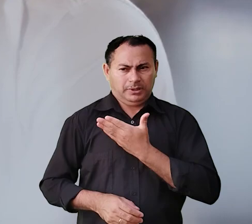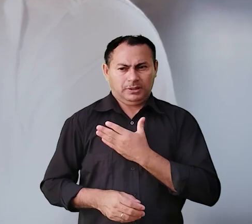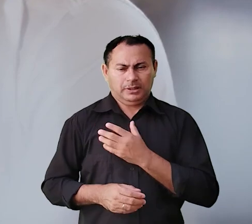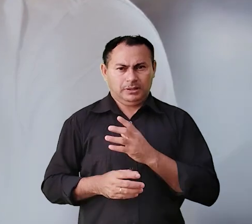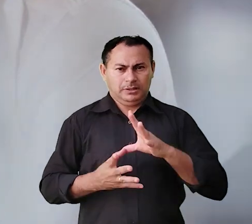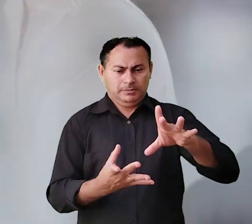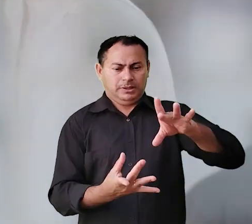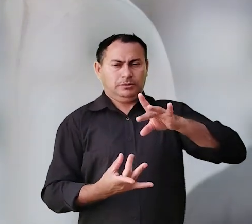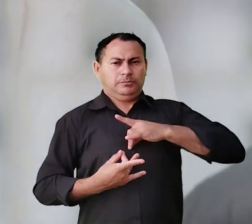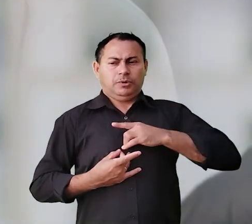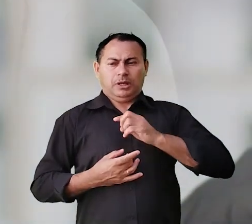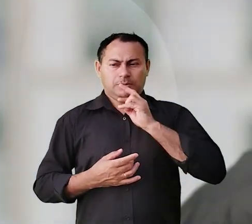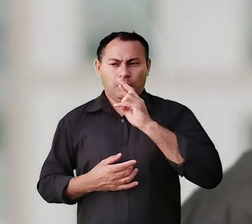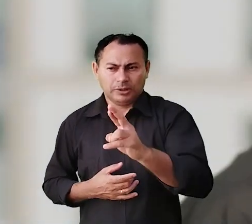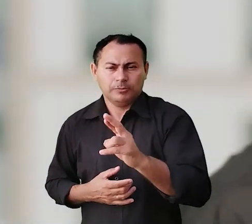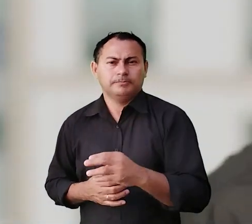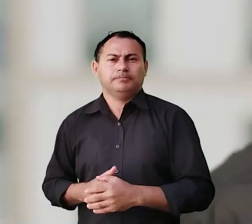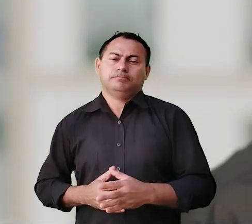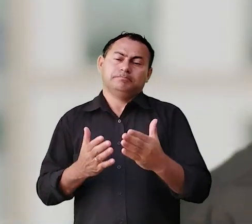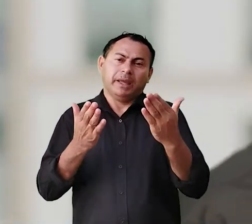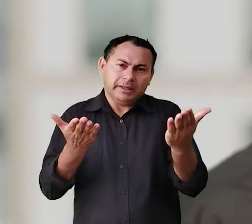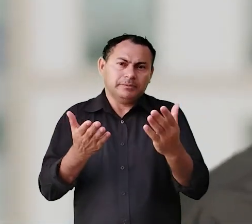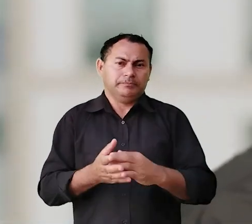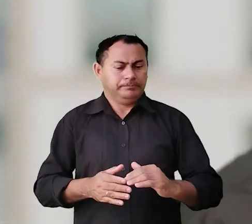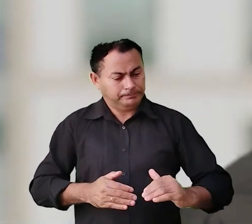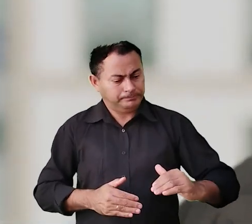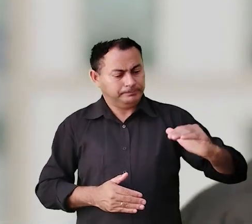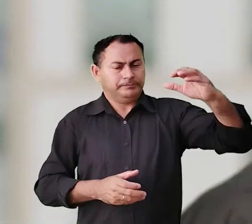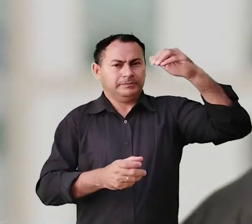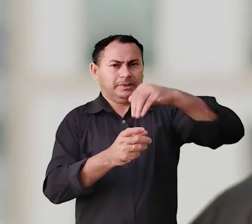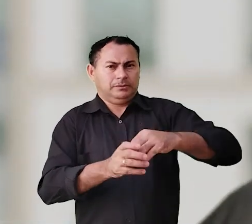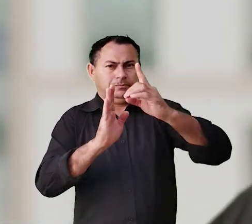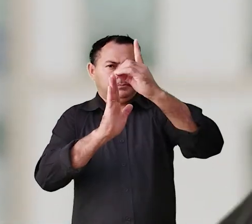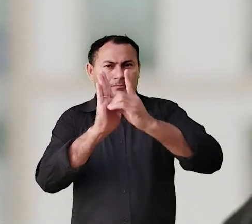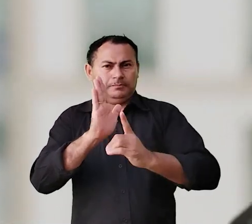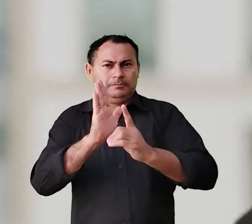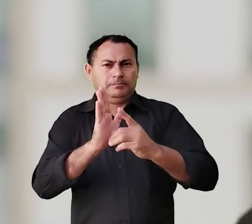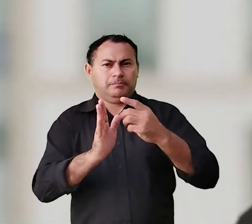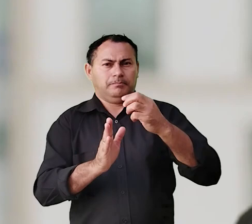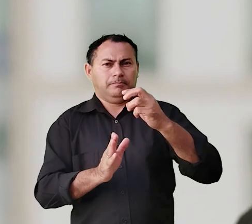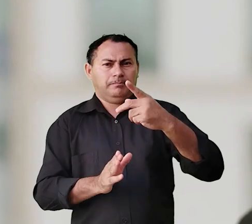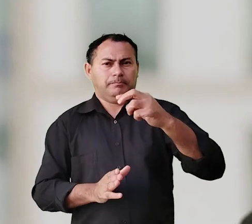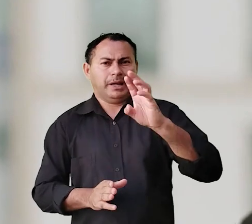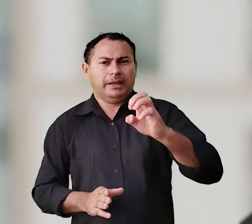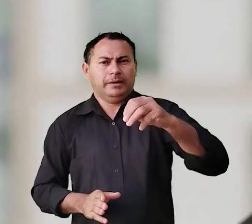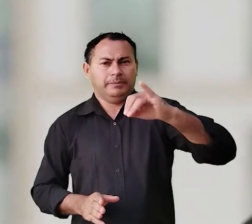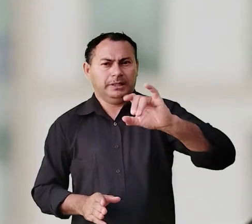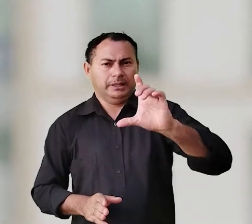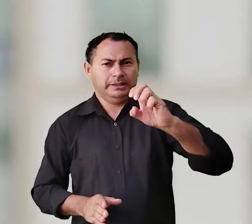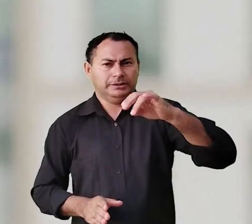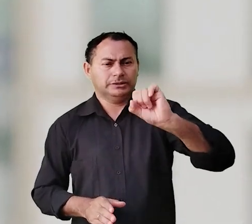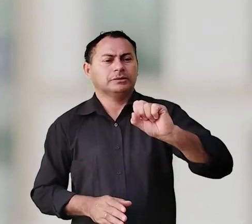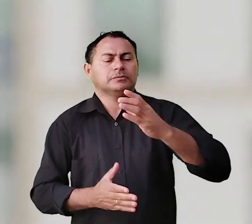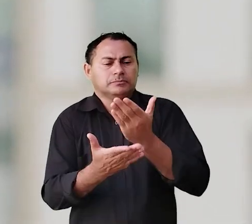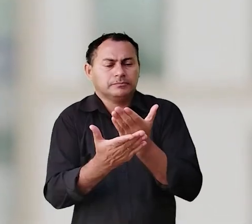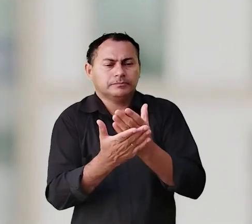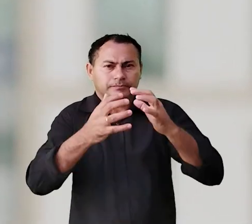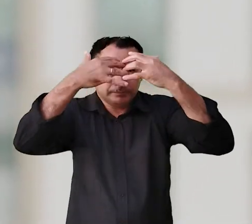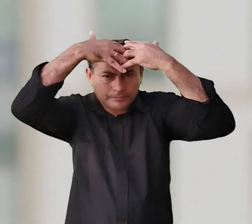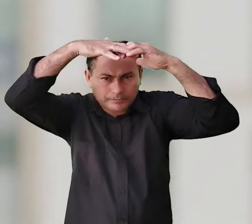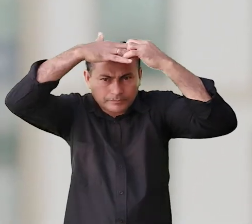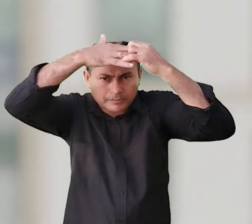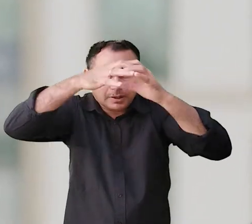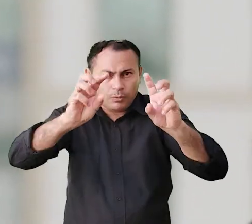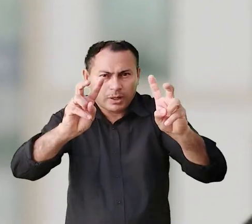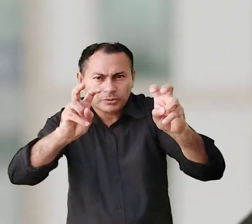meu amigo, muito espirituoso, respondeu: bem, cresci dentro de uma doutrina pré-milenista, mas depois de estudar